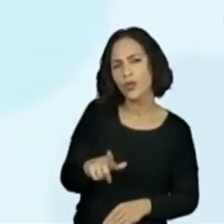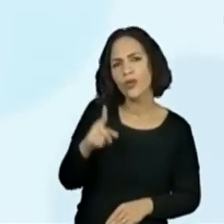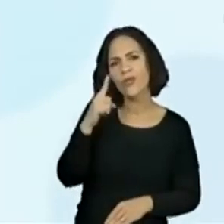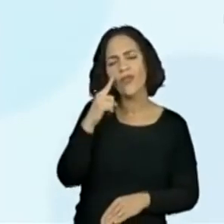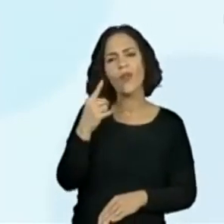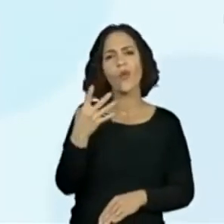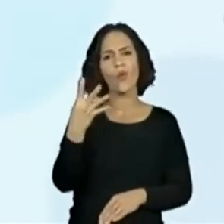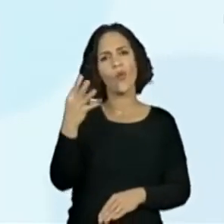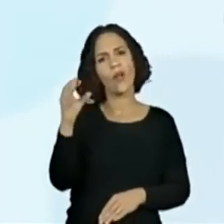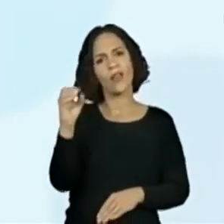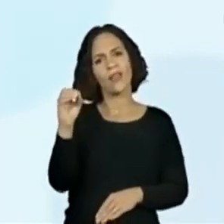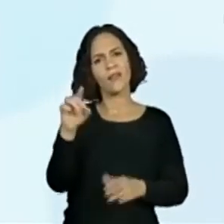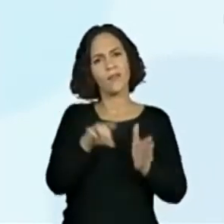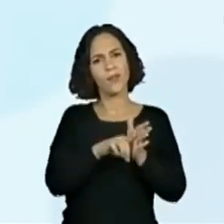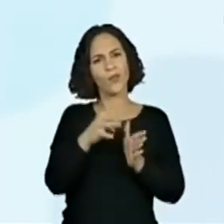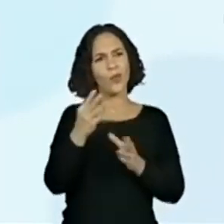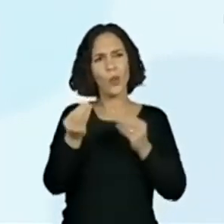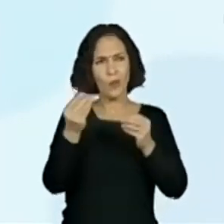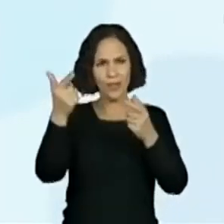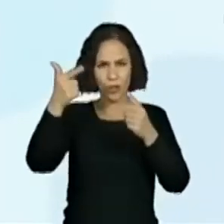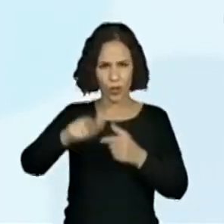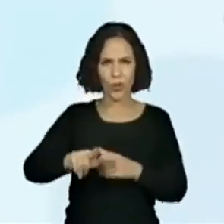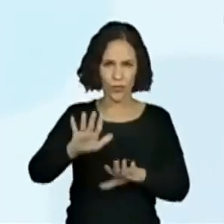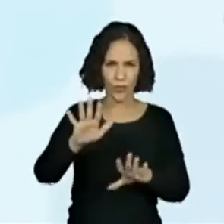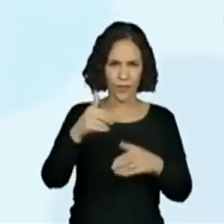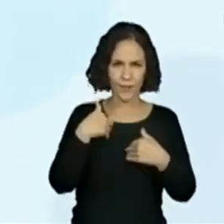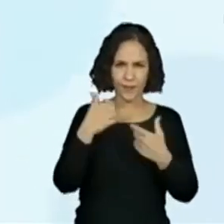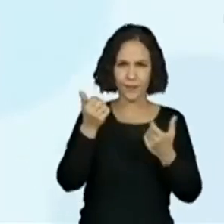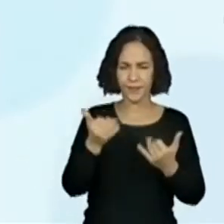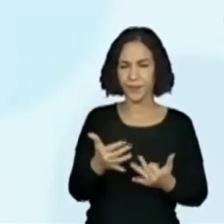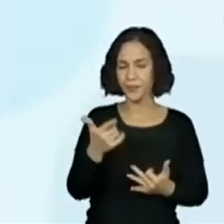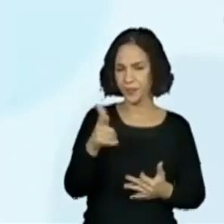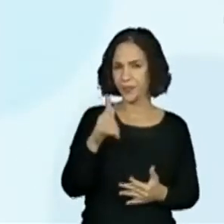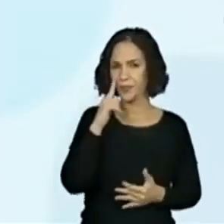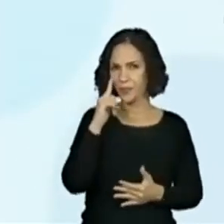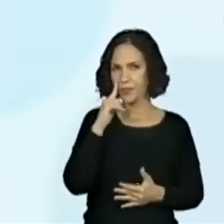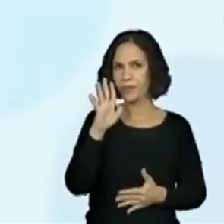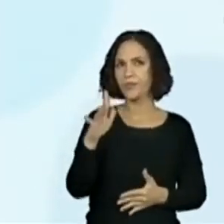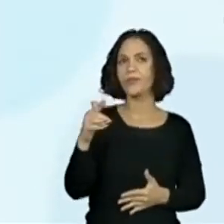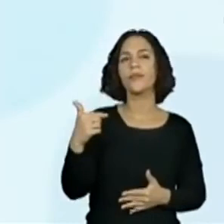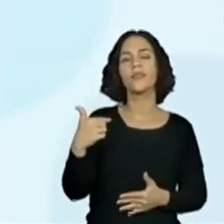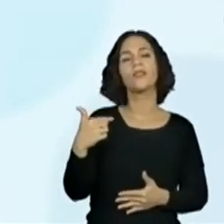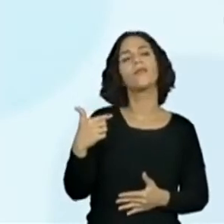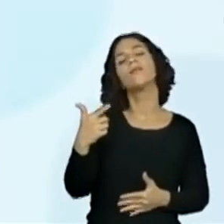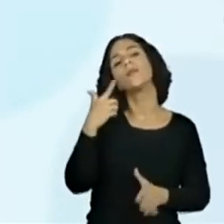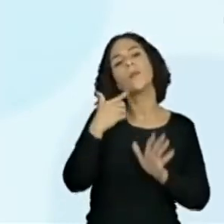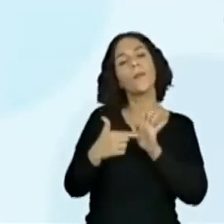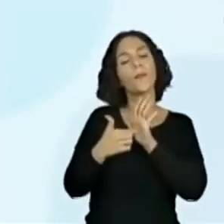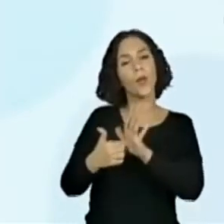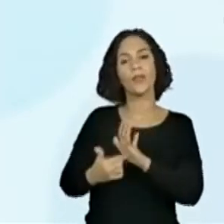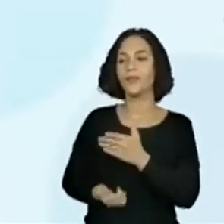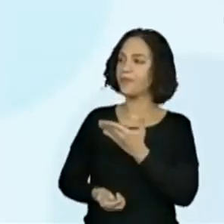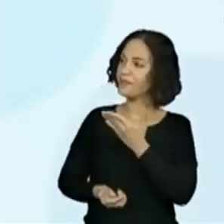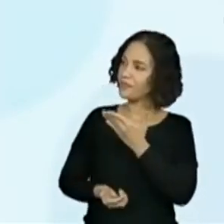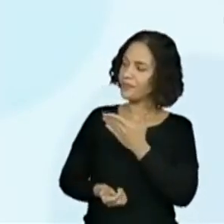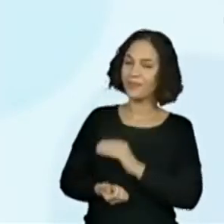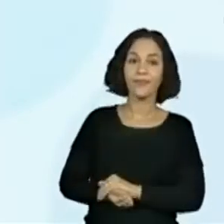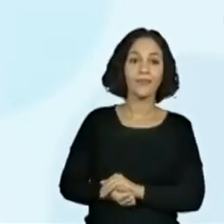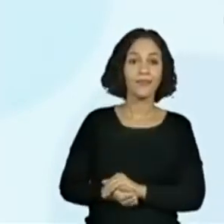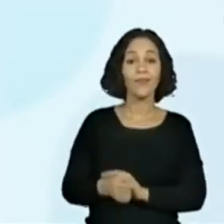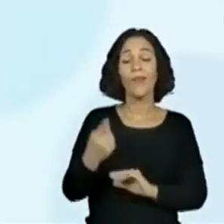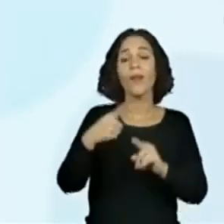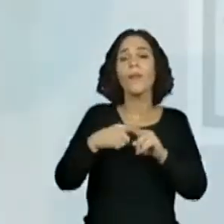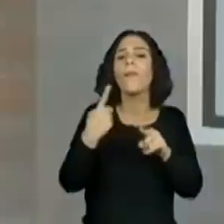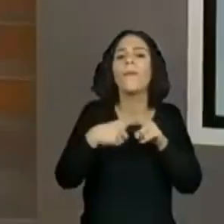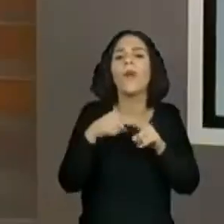4, então deixa vamos eu colocar até meu tablet aqui para poder demonstrar com as mãos. Vamos lá, eu vou falando, você mostra para eles o que você pensou. O que acontece? A gente tirou as notas que estão iguais